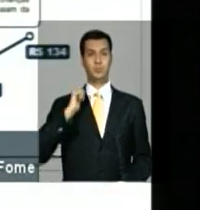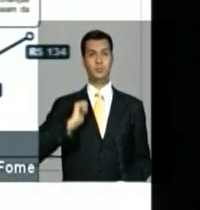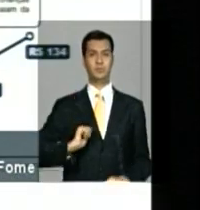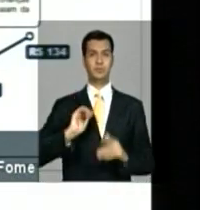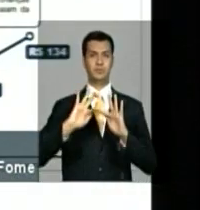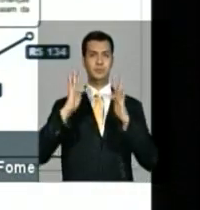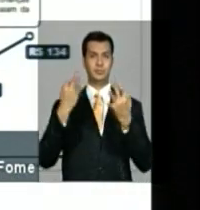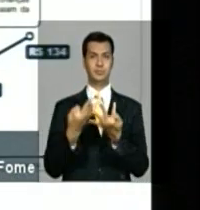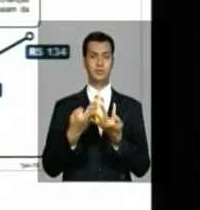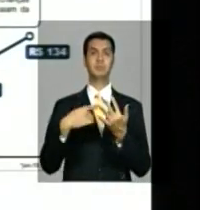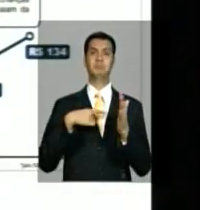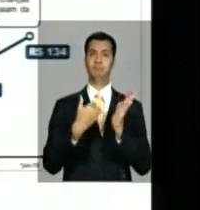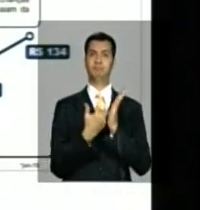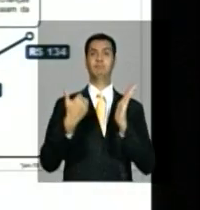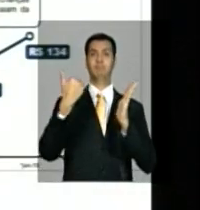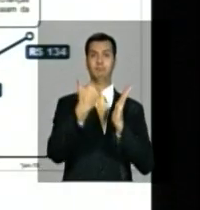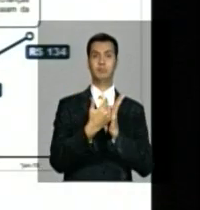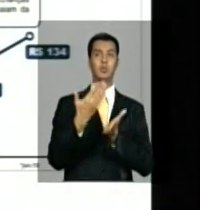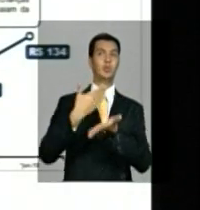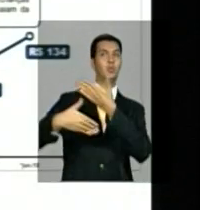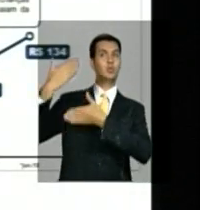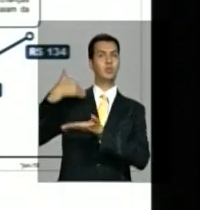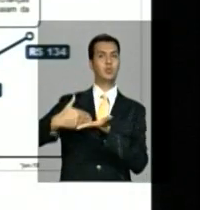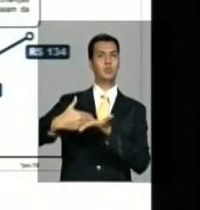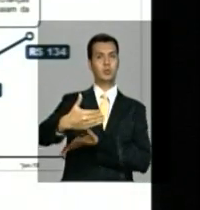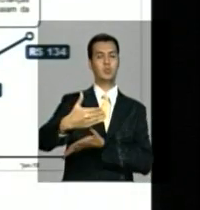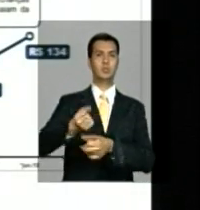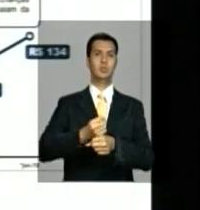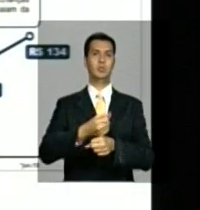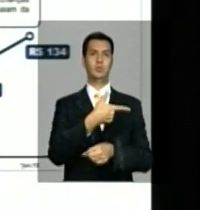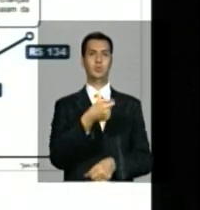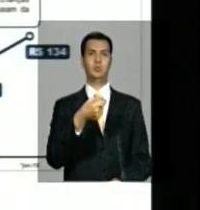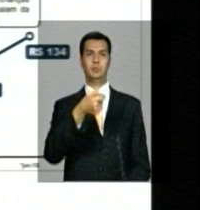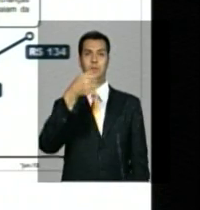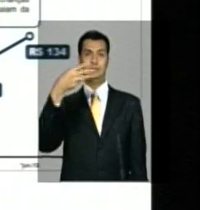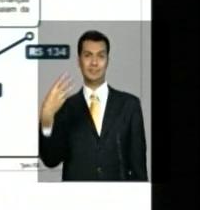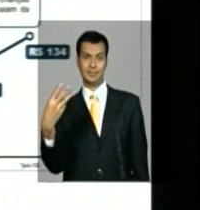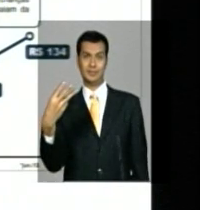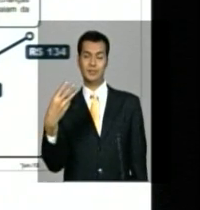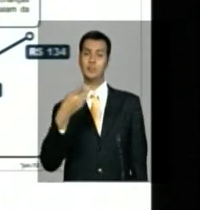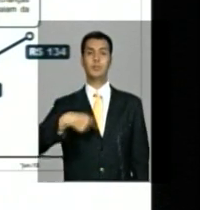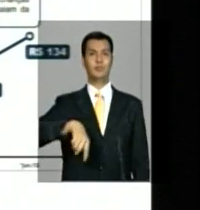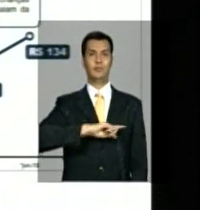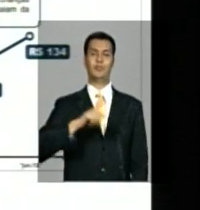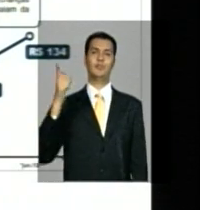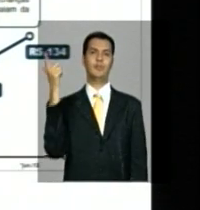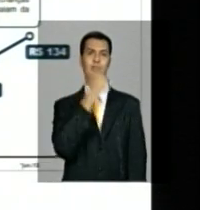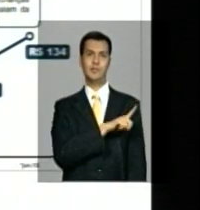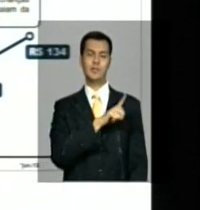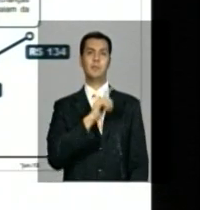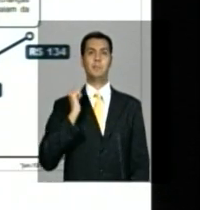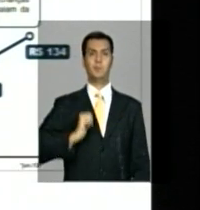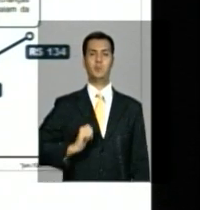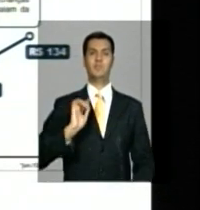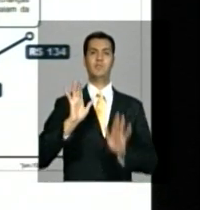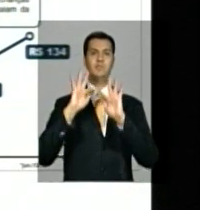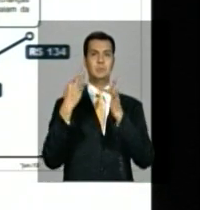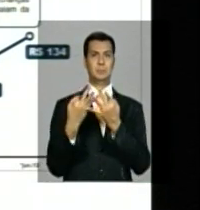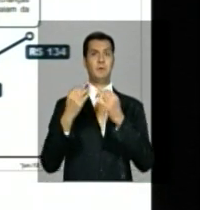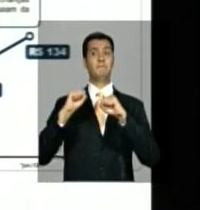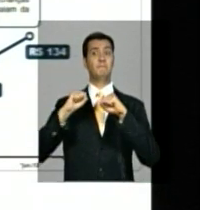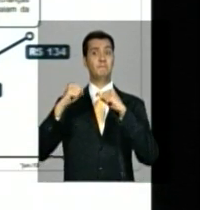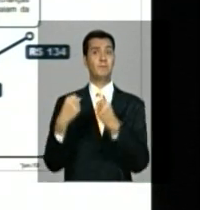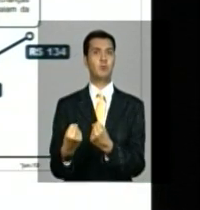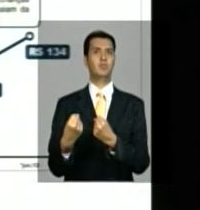Família Né desde 2003 da sua criação nós conseguimos eh implementar e fortalecer o bolsa família mas o